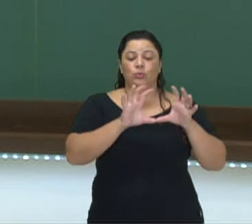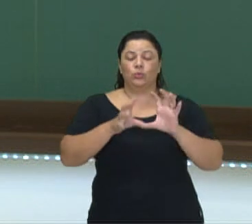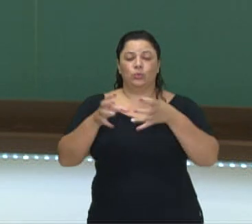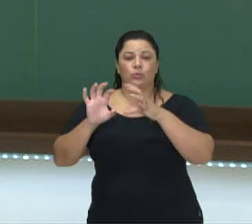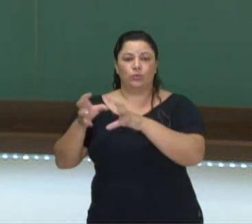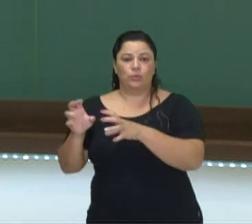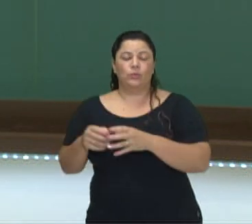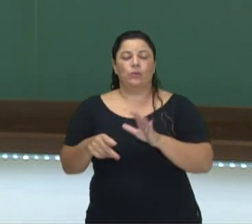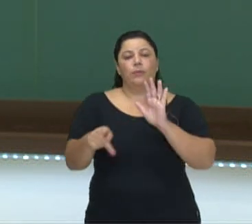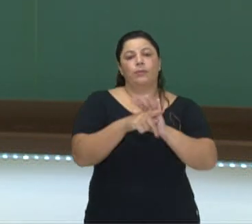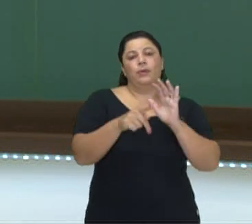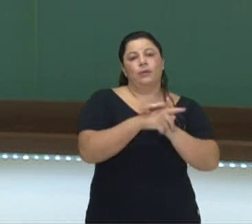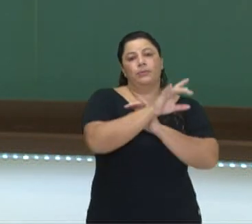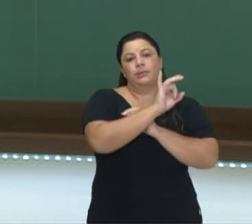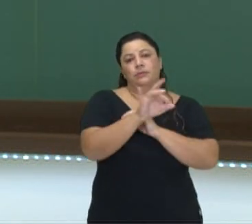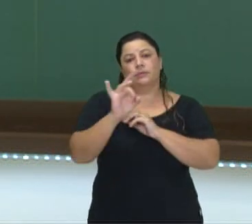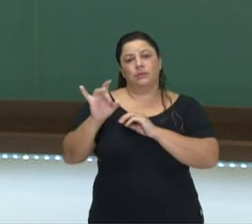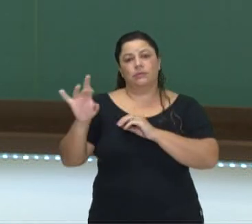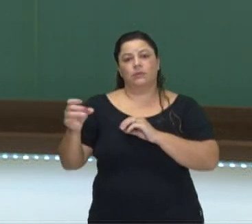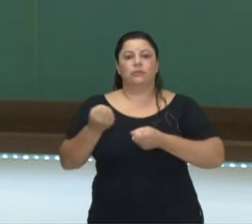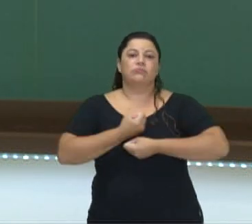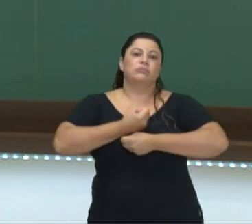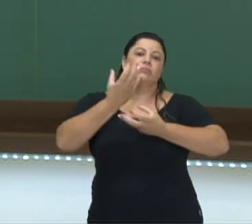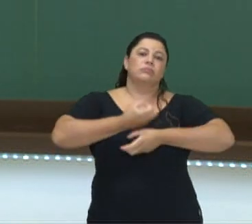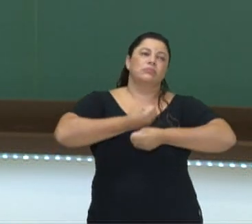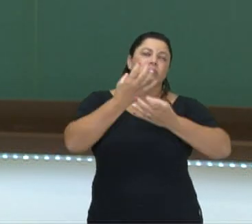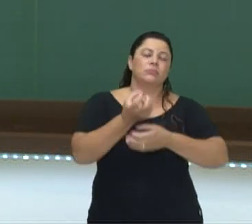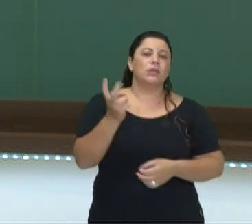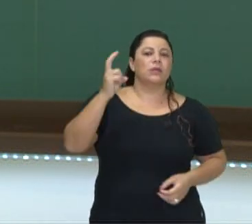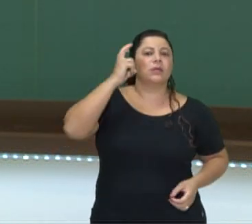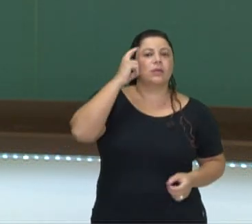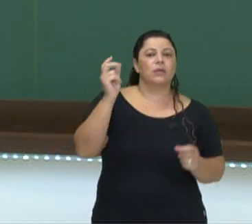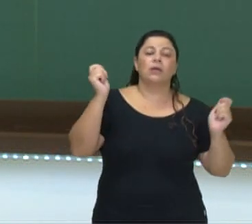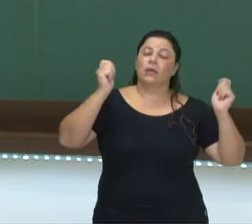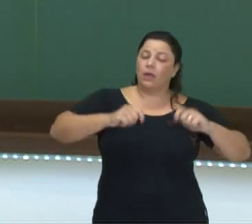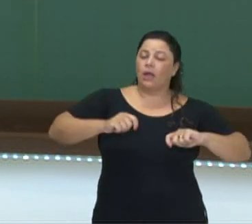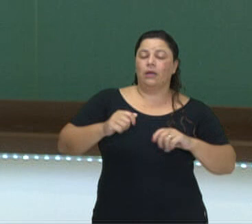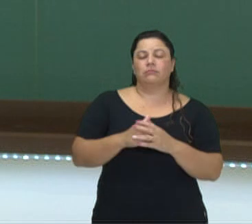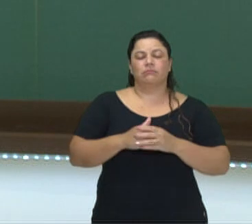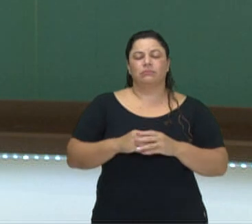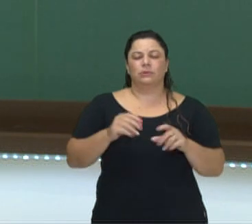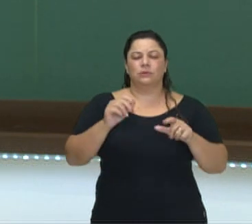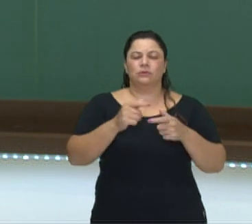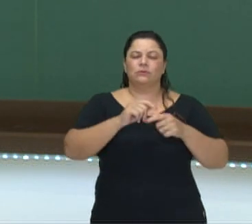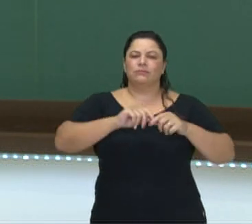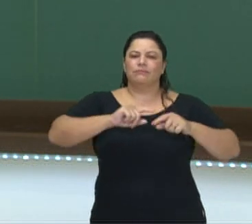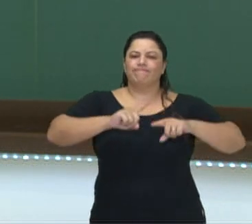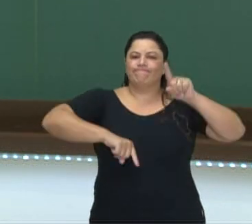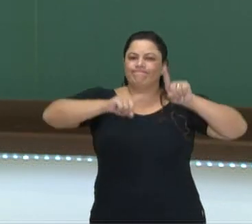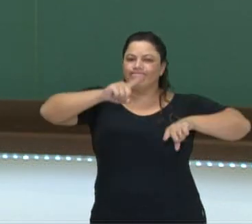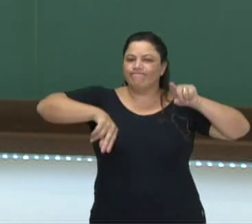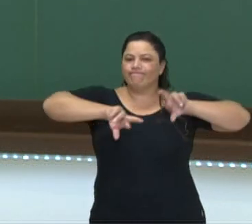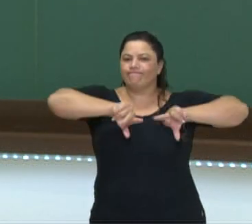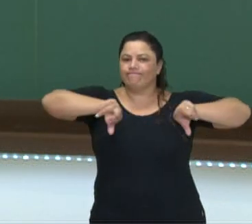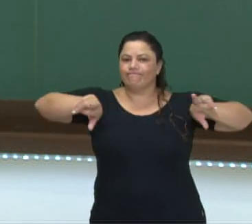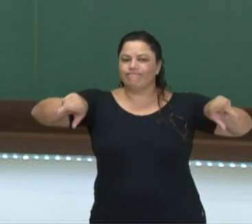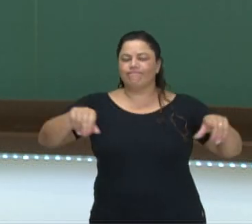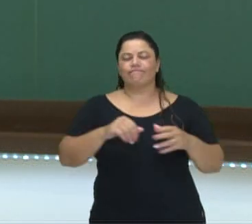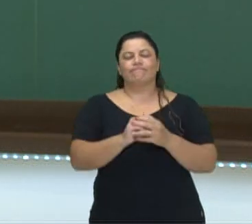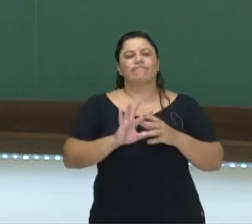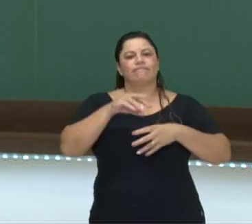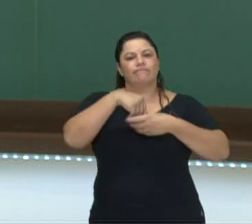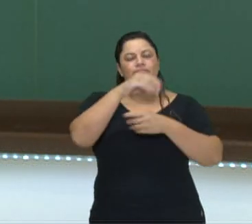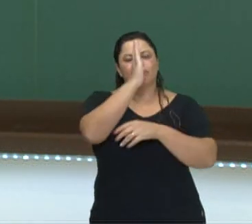um tem lá suas expressões culturais e é isso que contribui para a diversidade do Brasil. E aí eu pergunto para vocês,